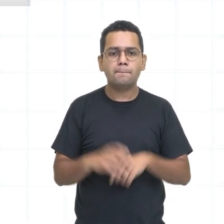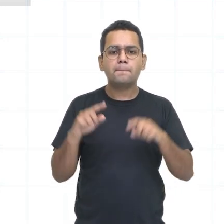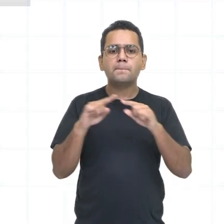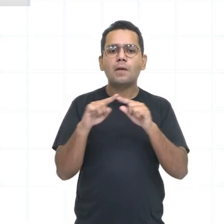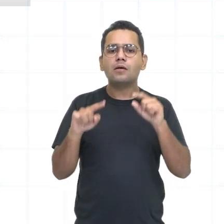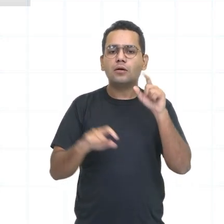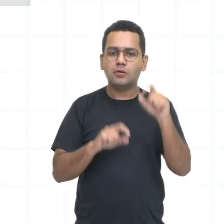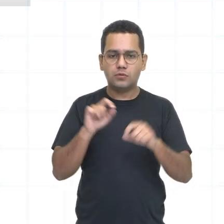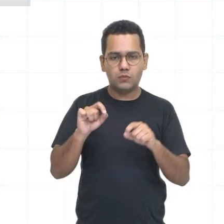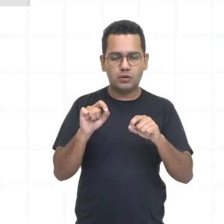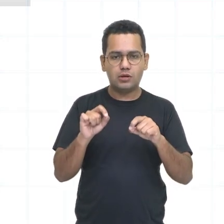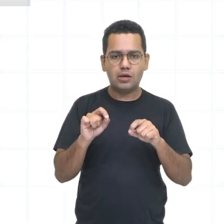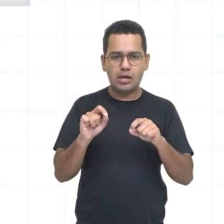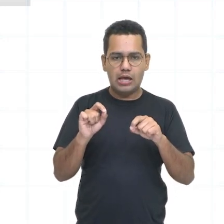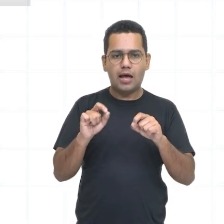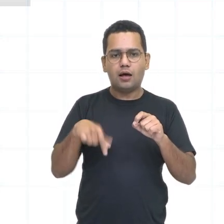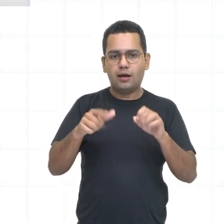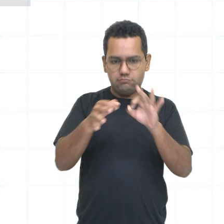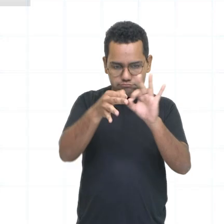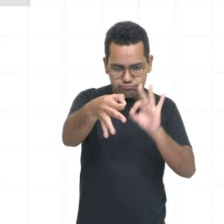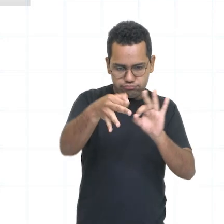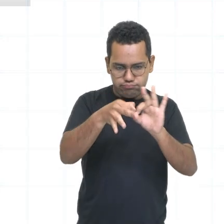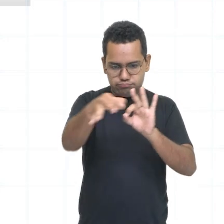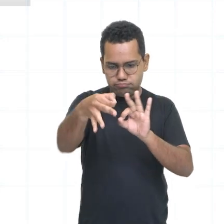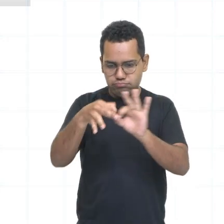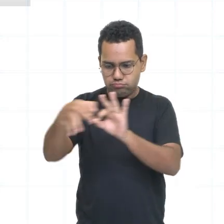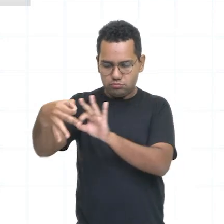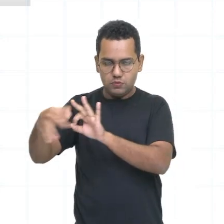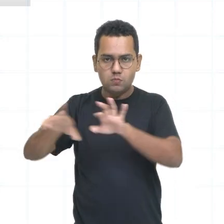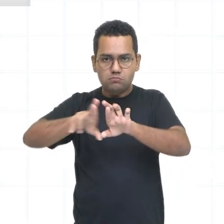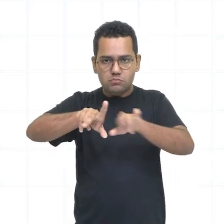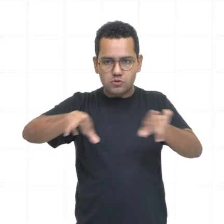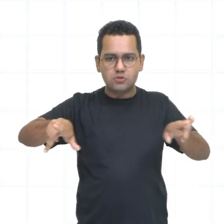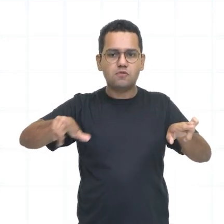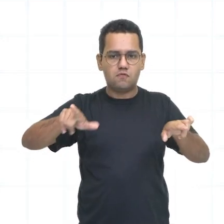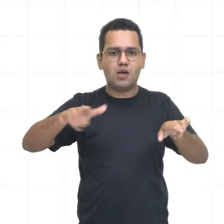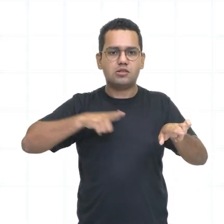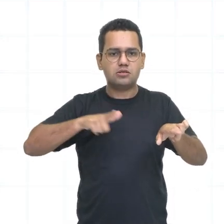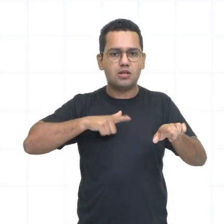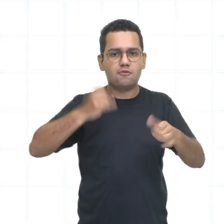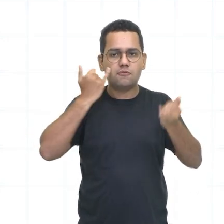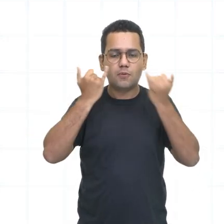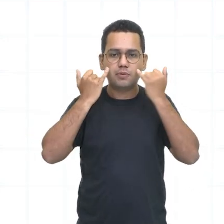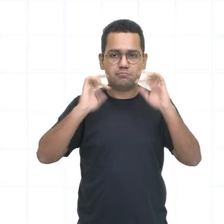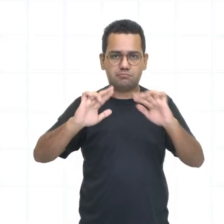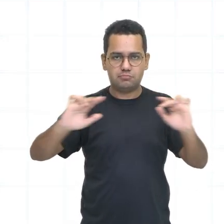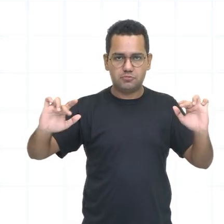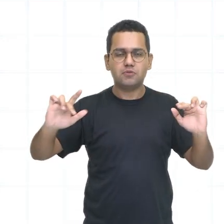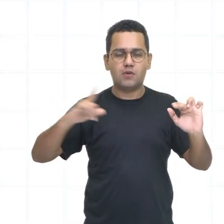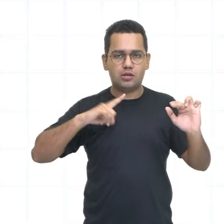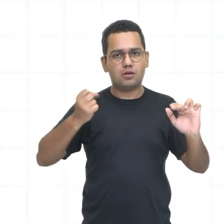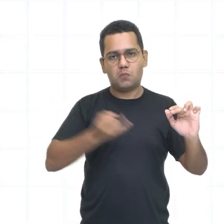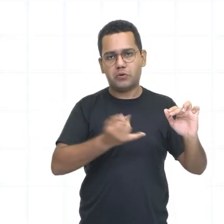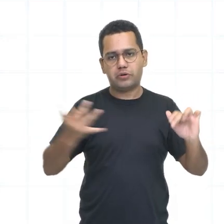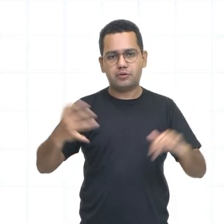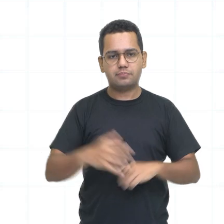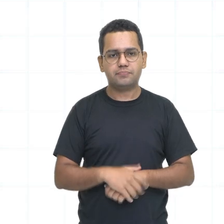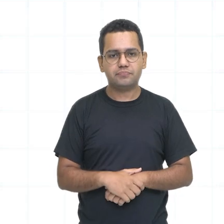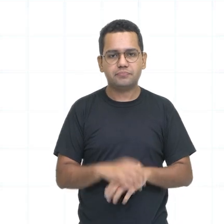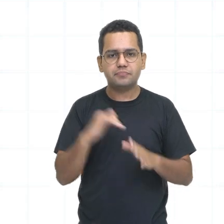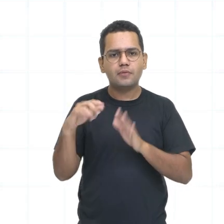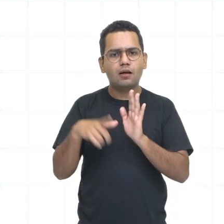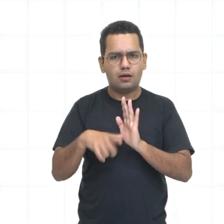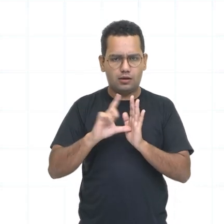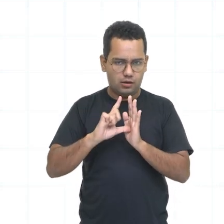maiores do que a foto original. Então, um precursor do movimento, ele veio ainda